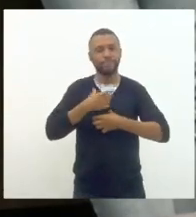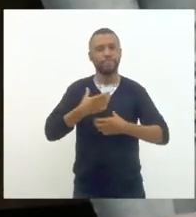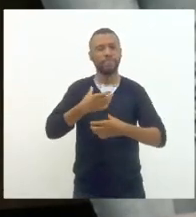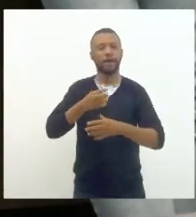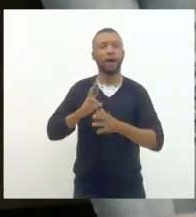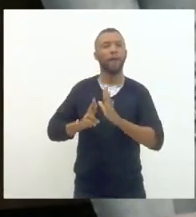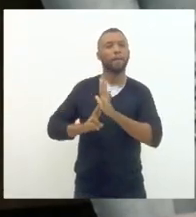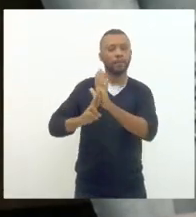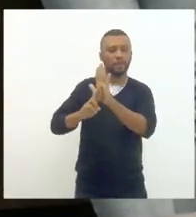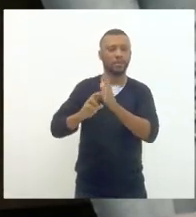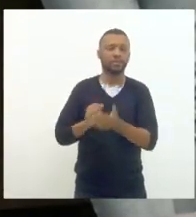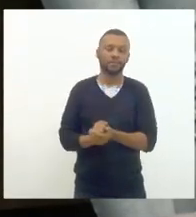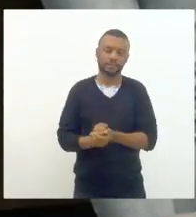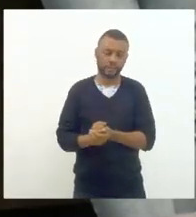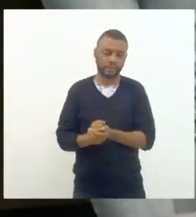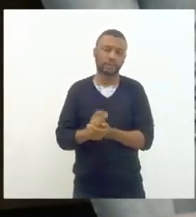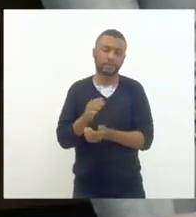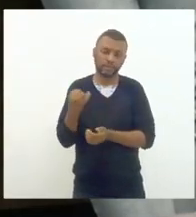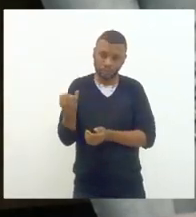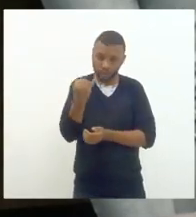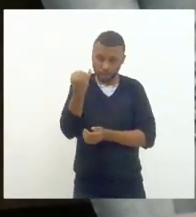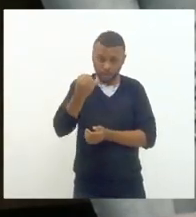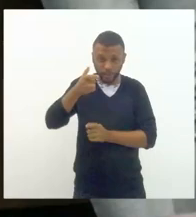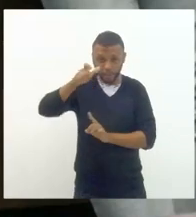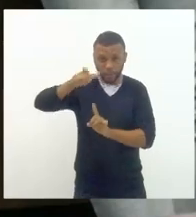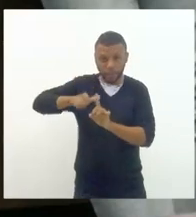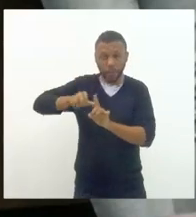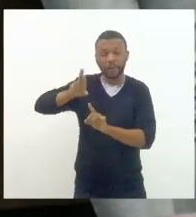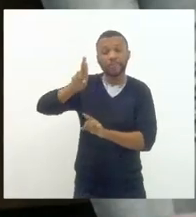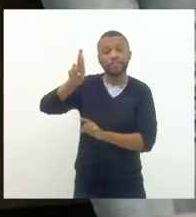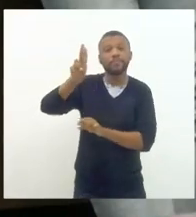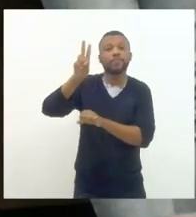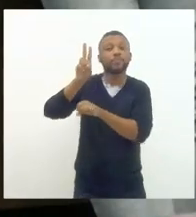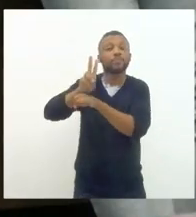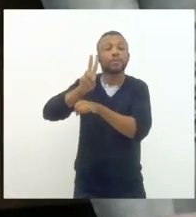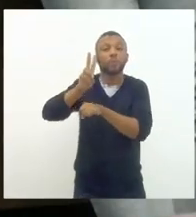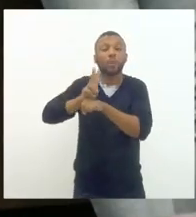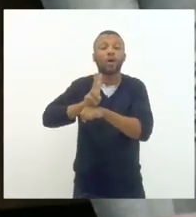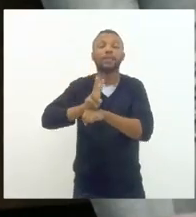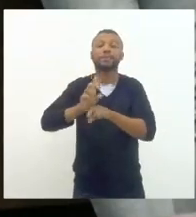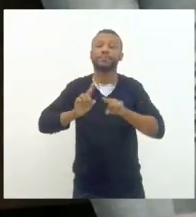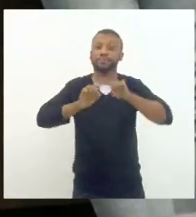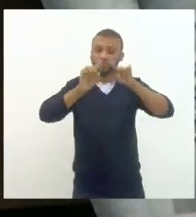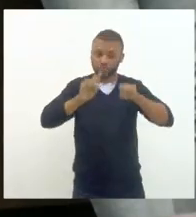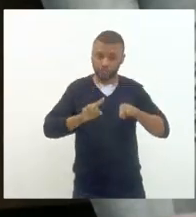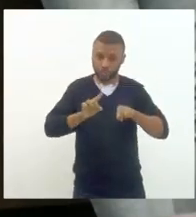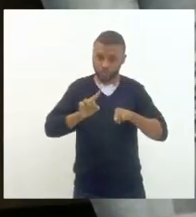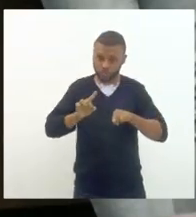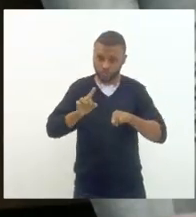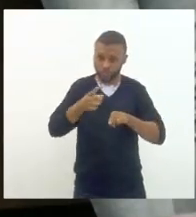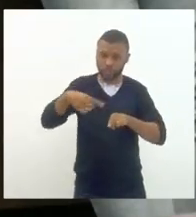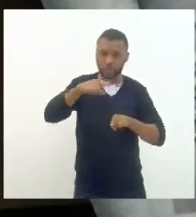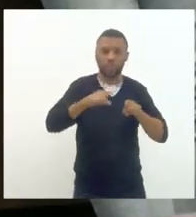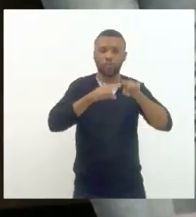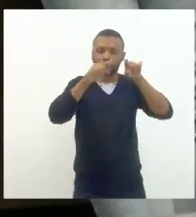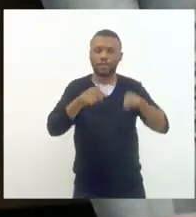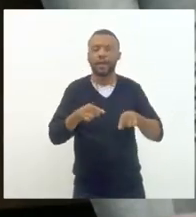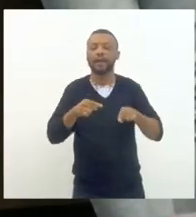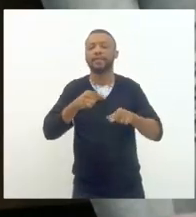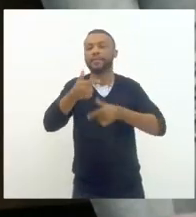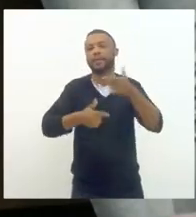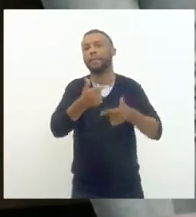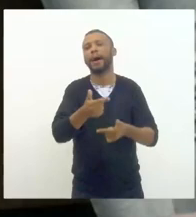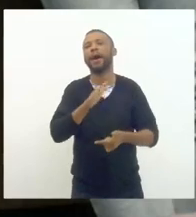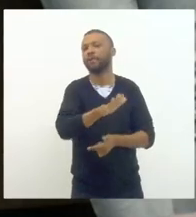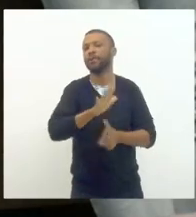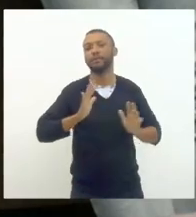ninguém mais importante para tomar conta da sua casa do que as próprias pessoas que ali a residem.